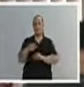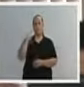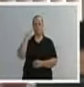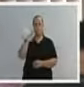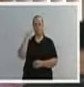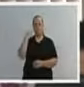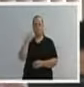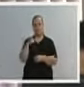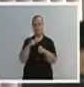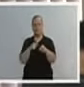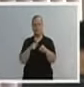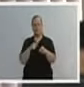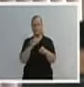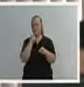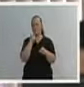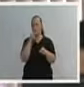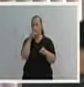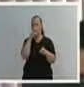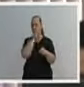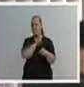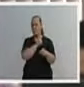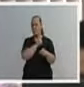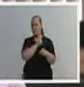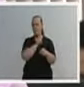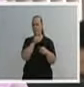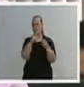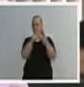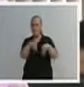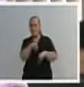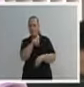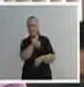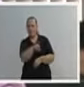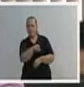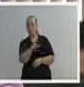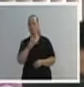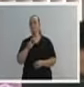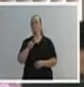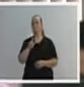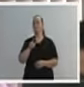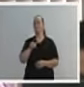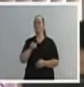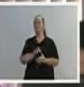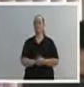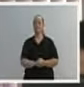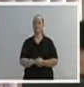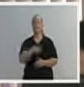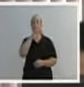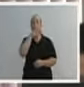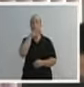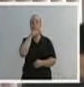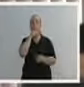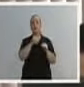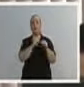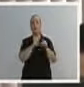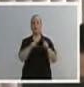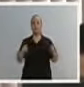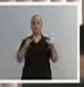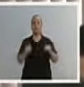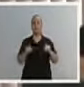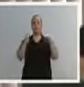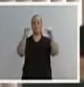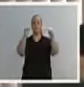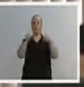ele destrói e não acontece nada. Se o promotor de Pomerode decidir que ele vai destruir a carreira